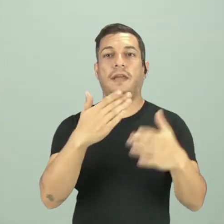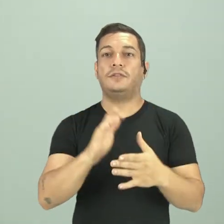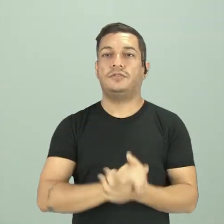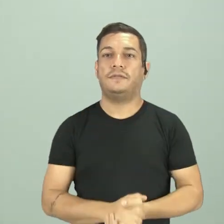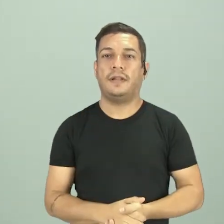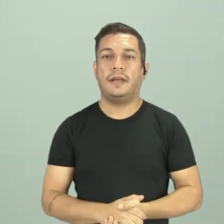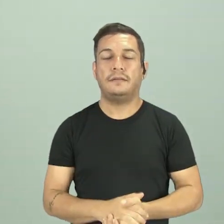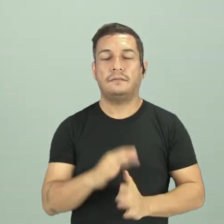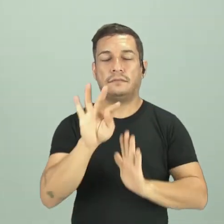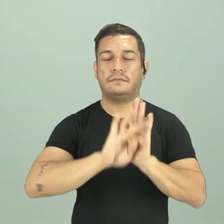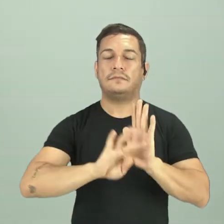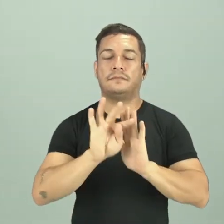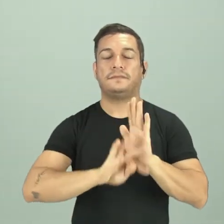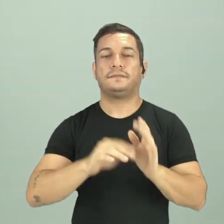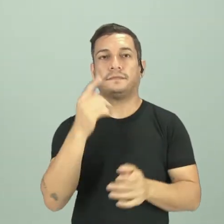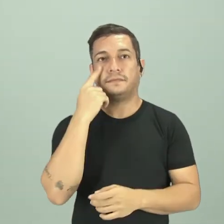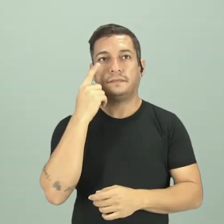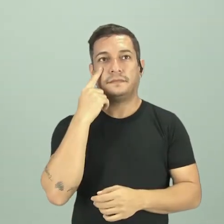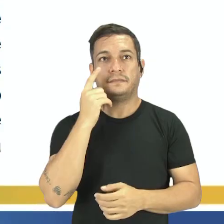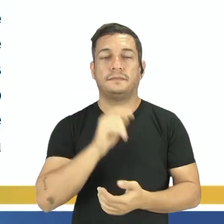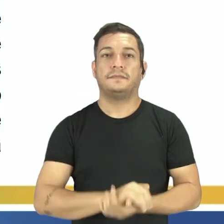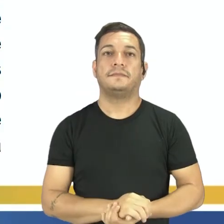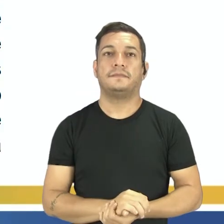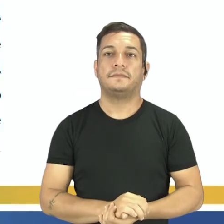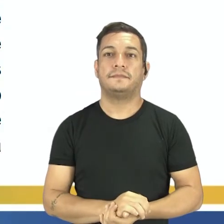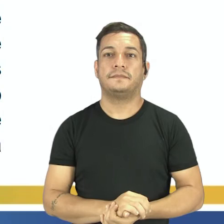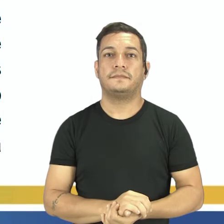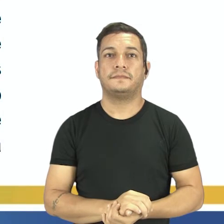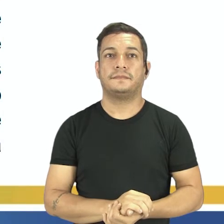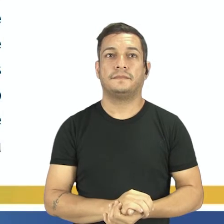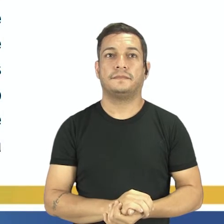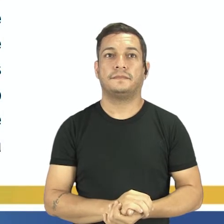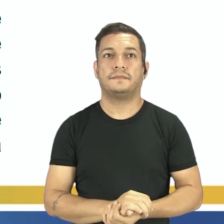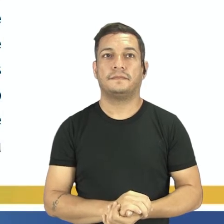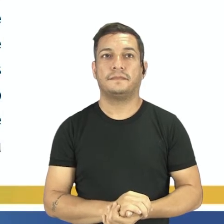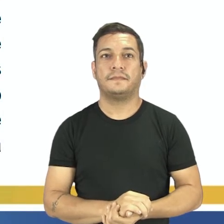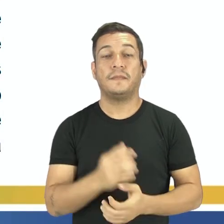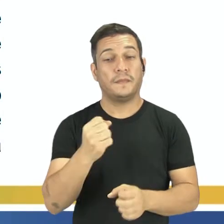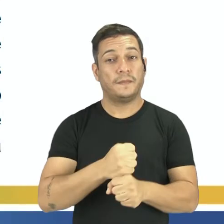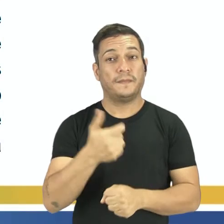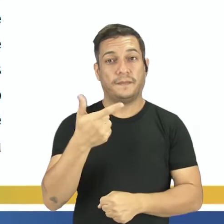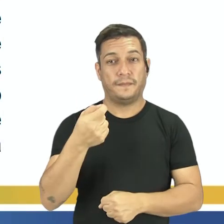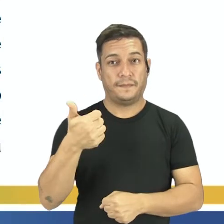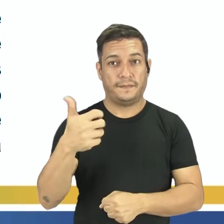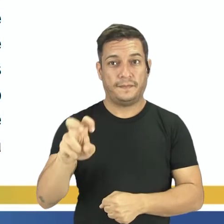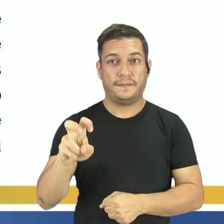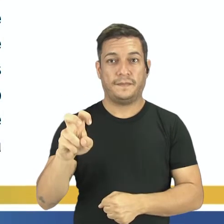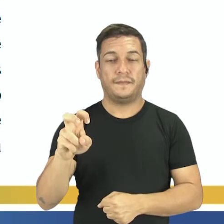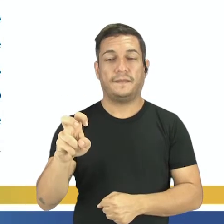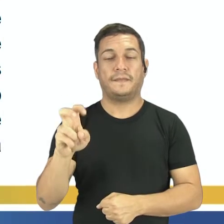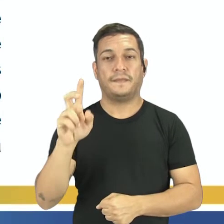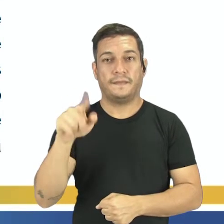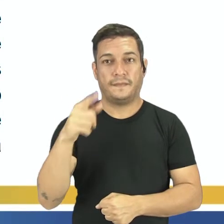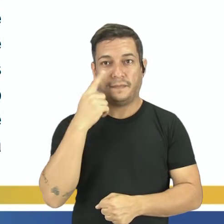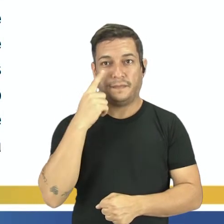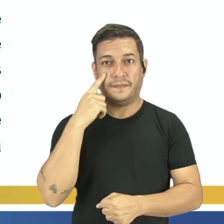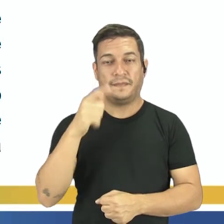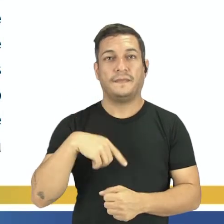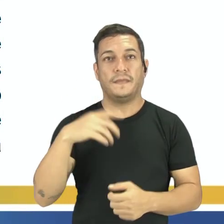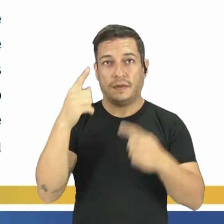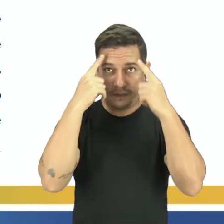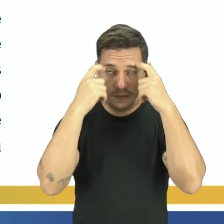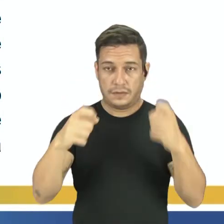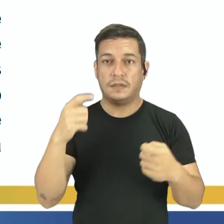aí nesse texto, tá? Vamos ler aqui uma redação nota 1000, gente, lá do tema de 2015, certo? Que foi a persistência da violência